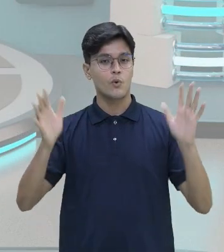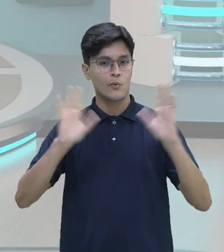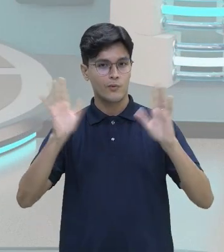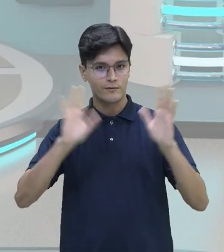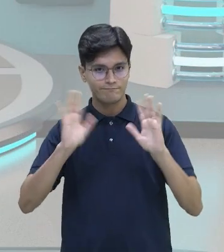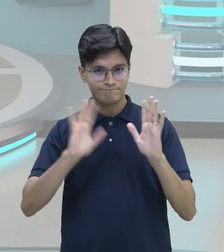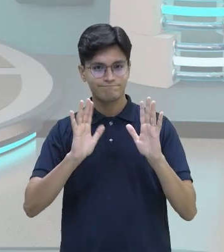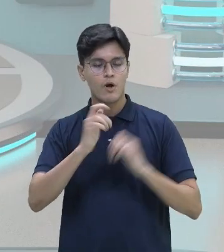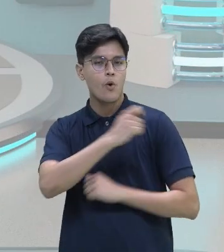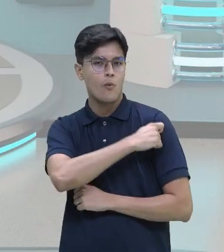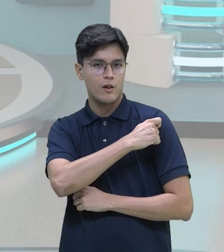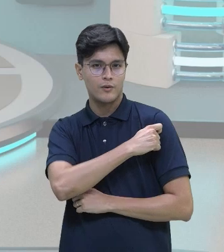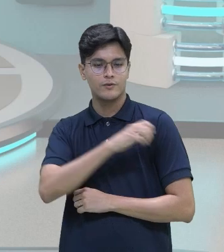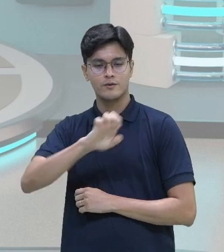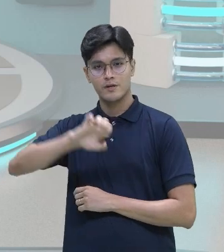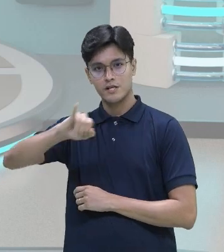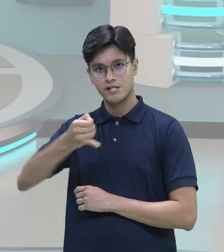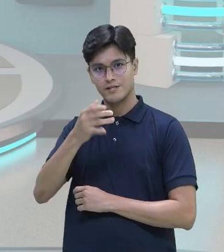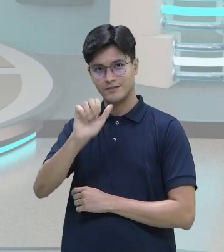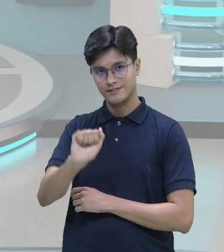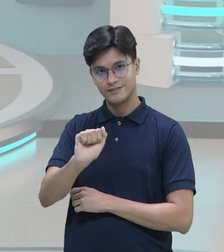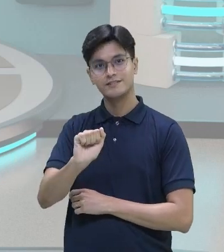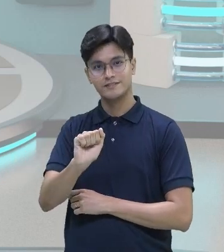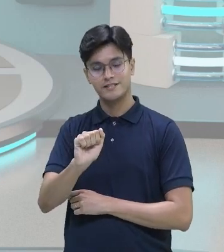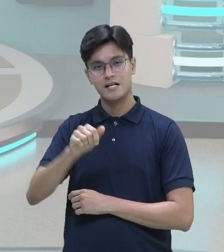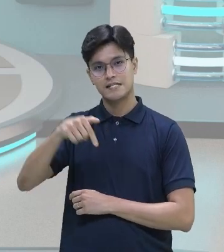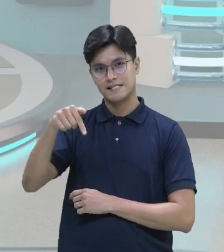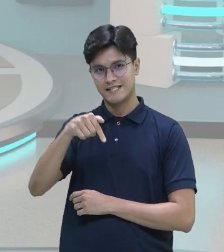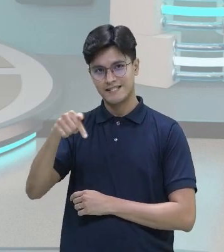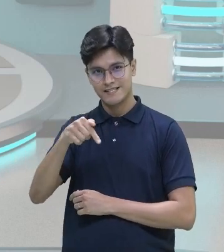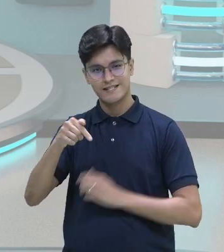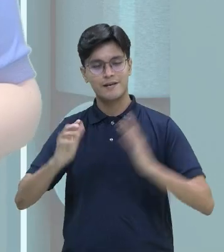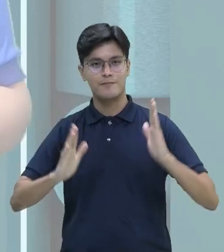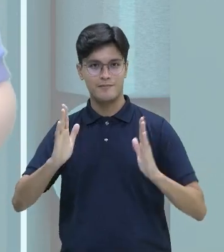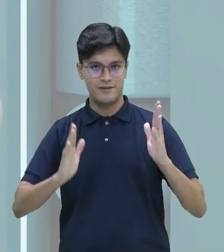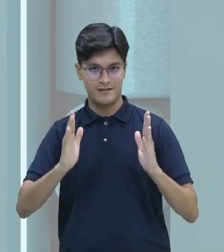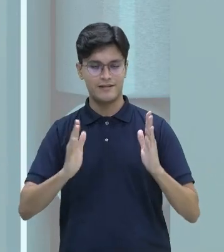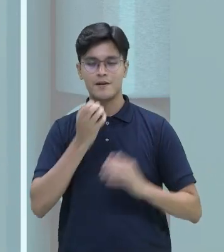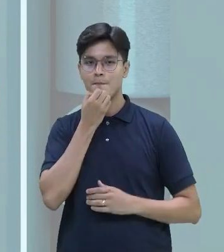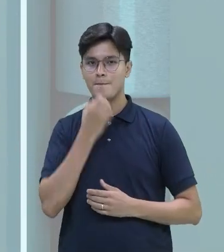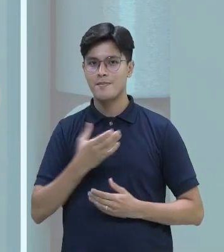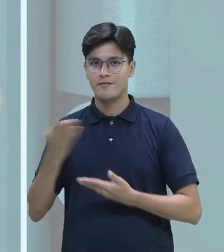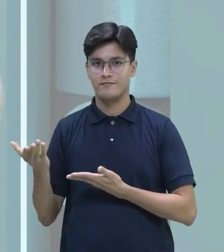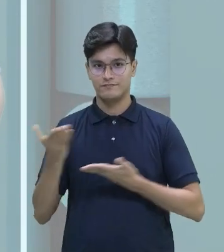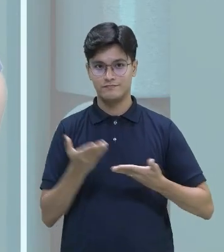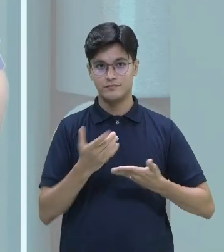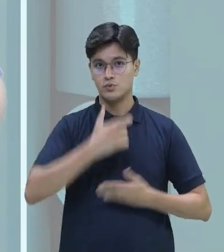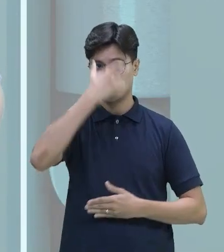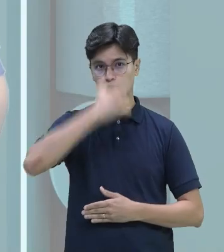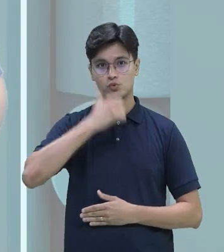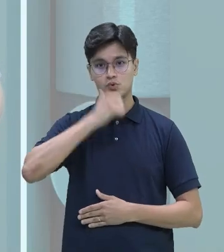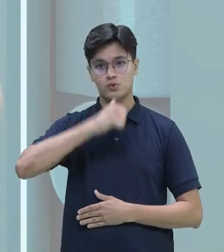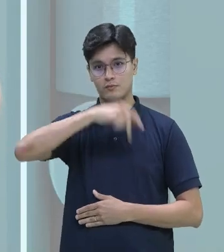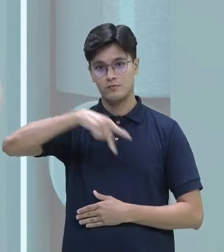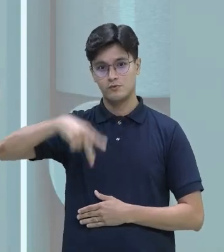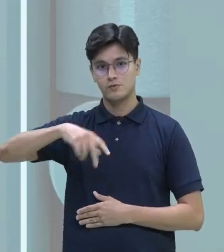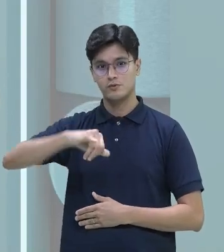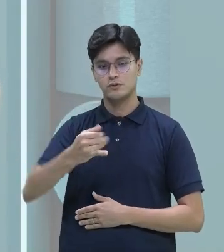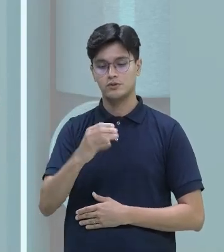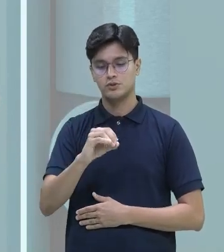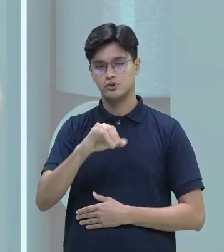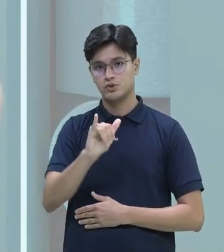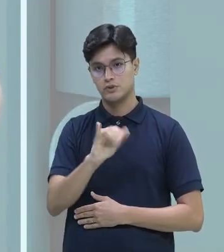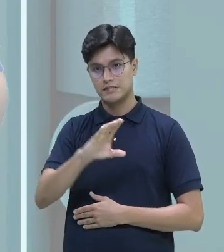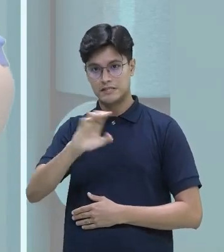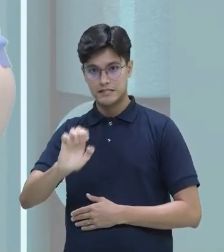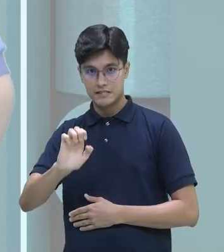estudantes da EJA, sétima etapa, sejam todos muito bem-vindos. Eu sou a professora Joyce Martins, do componente curricular de